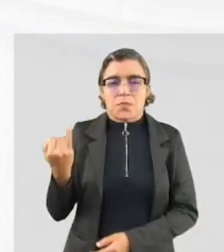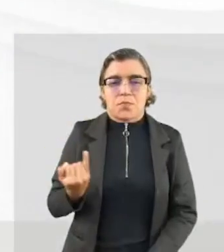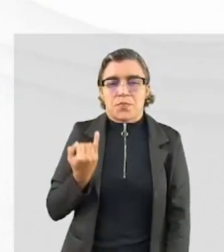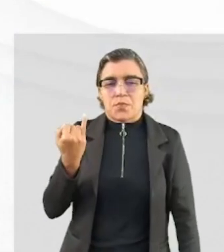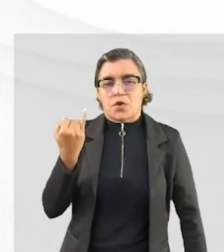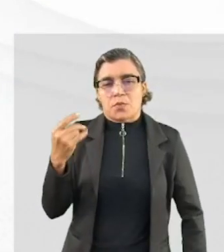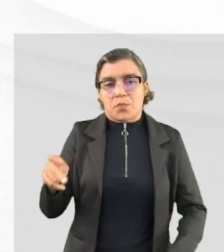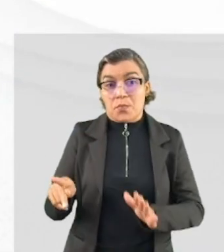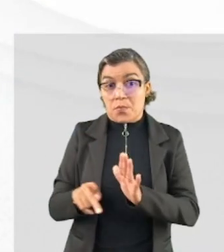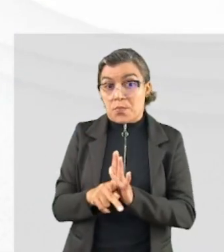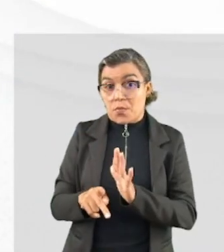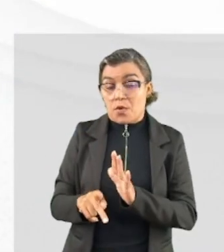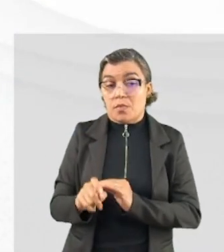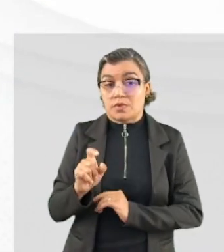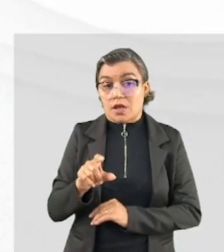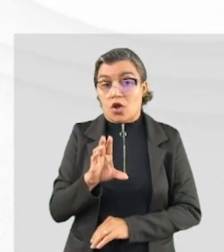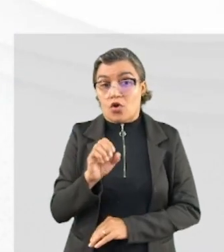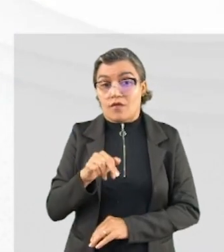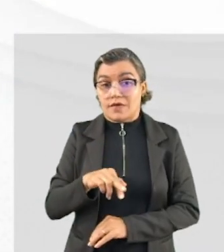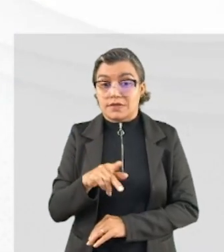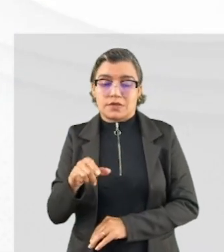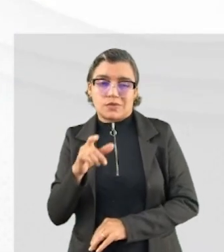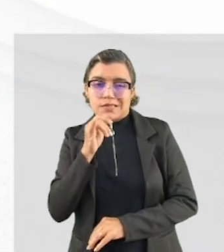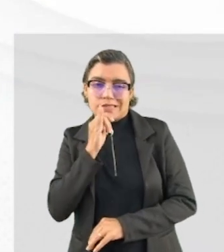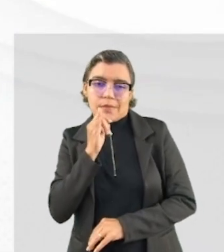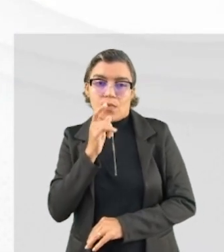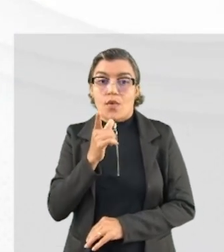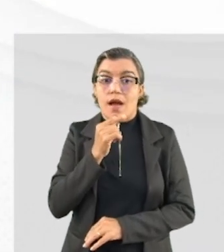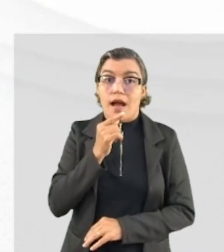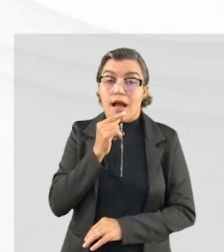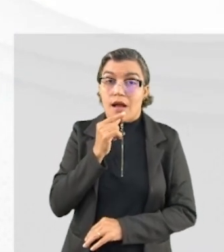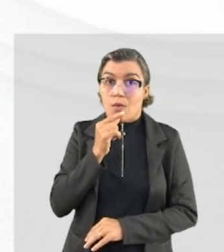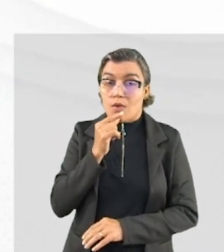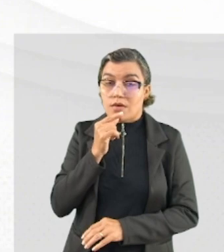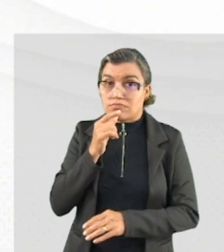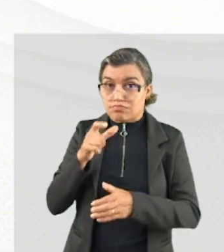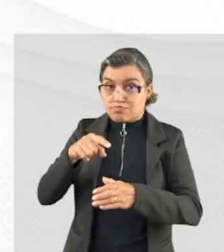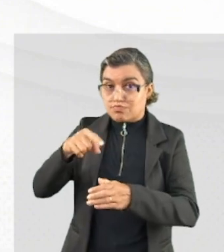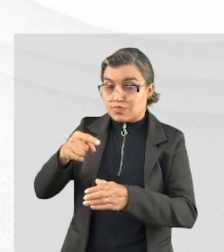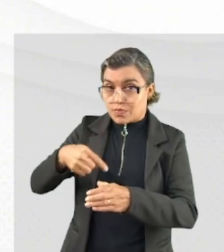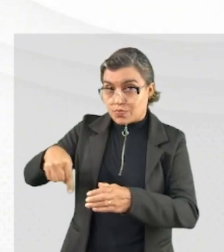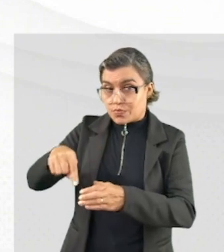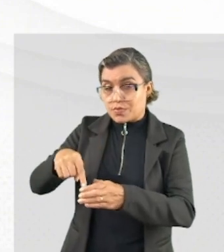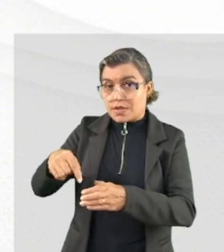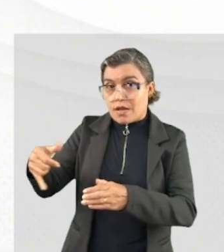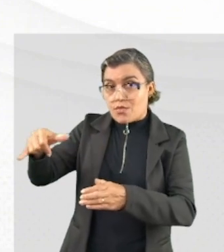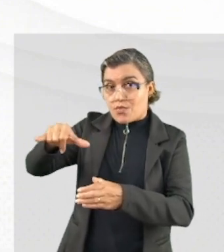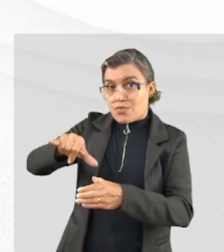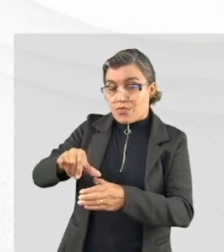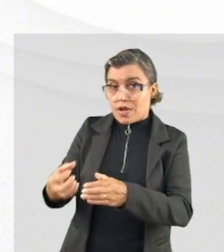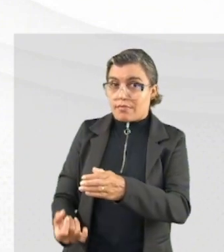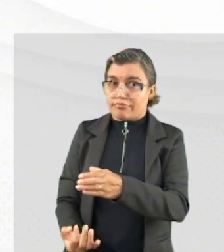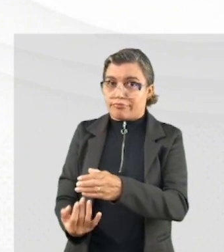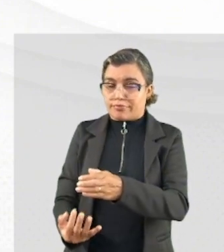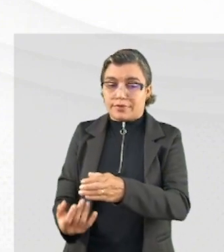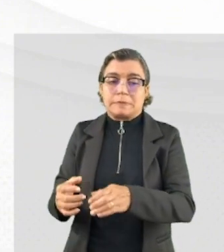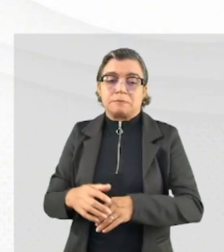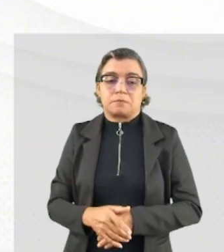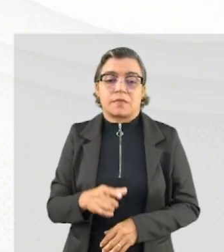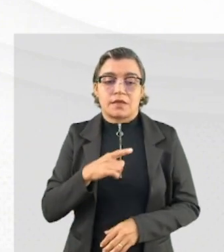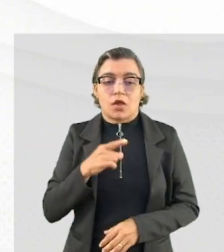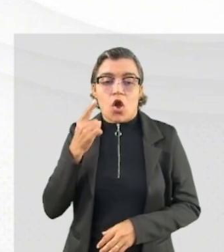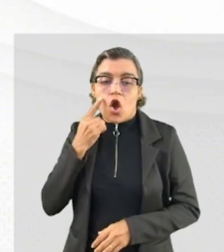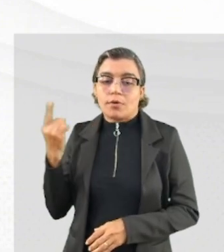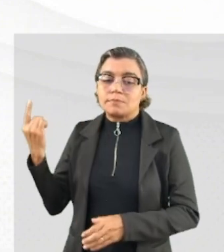convecção é quando você coloca água para aquecer. Essa camada de água, tá aqui a chama do